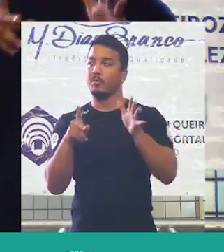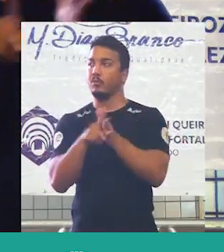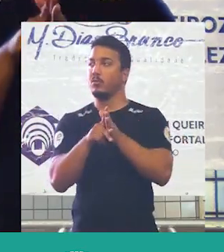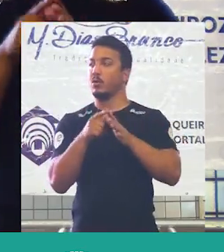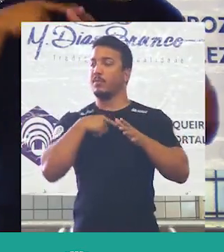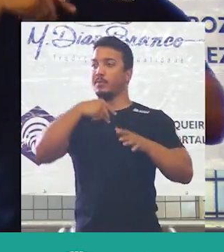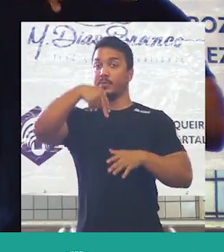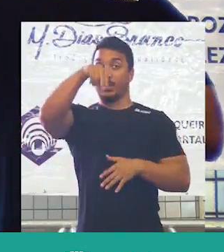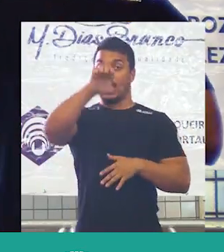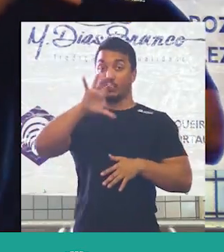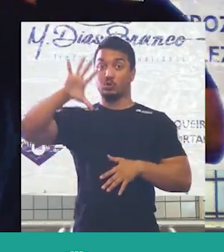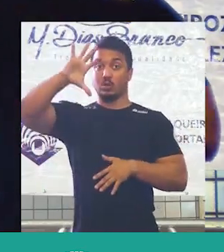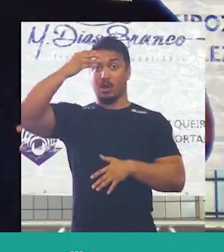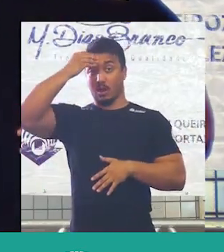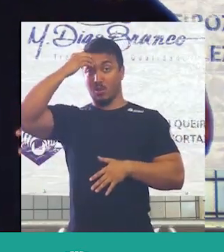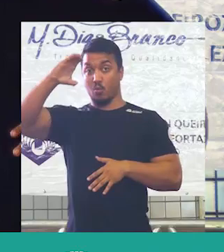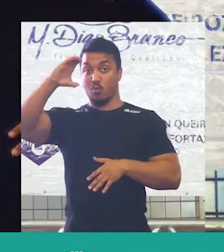movimento